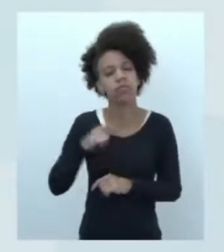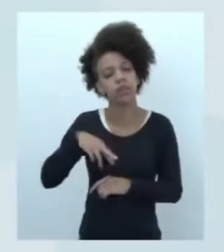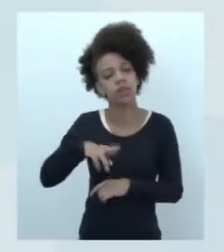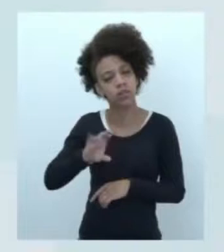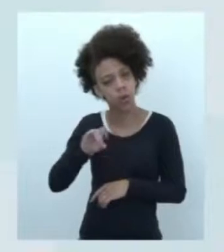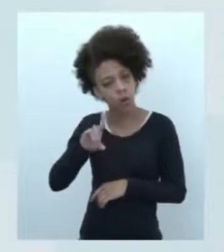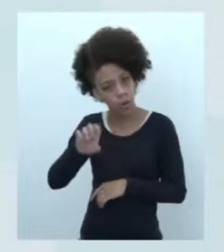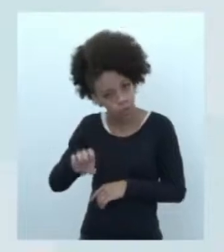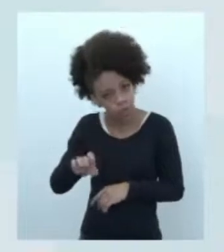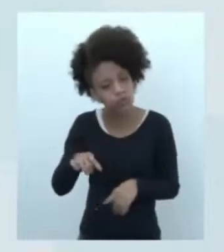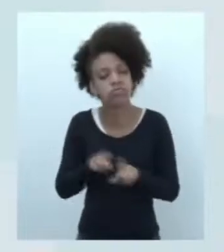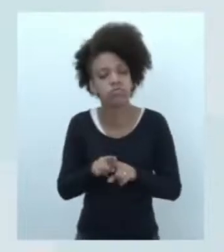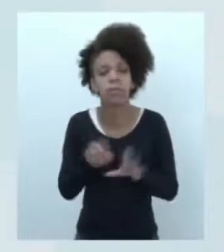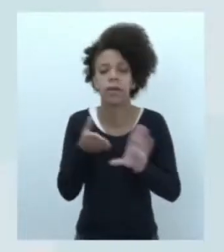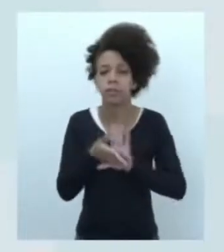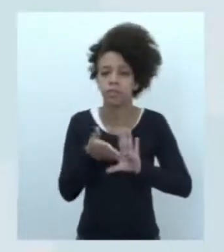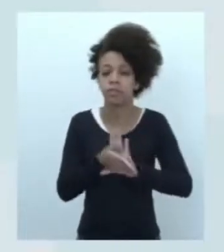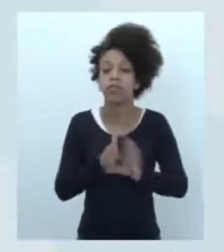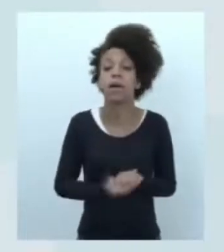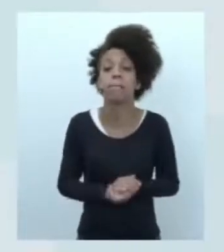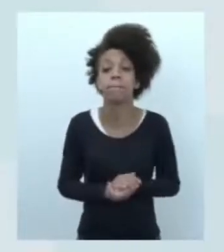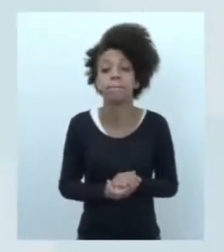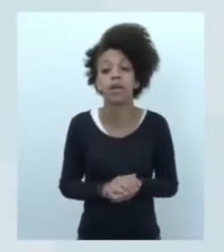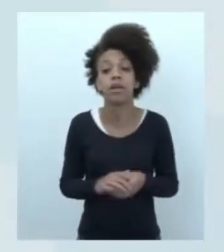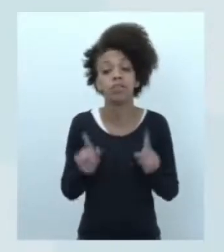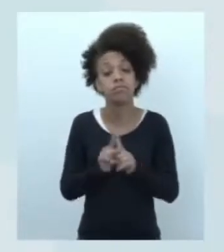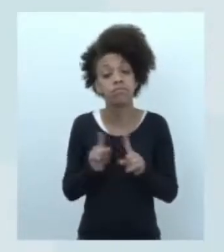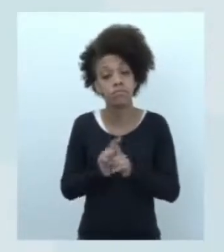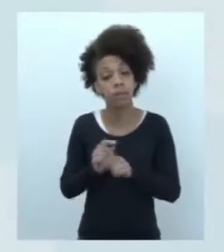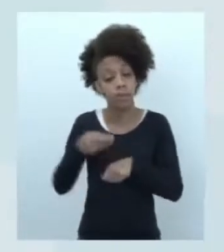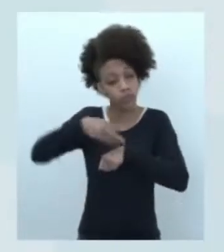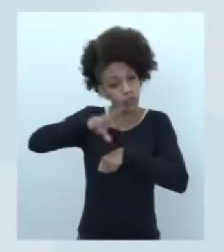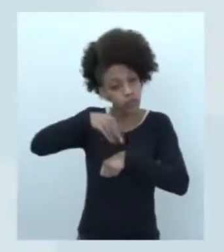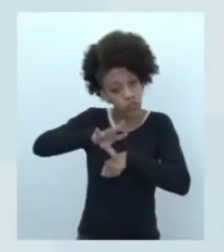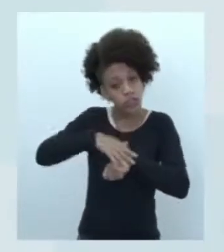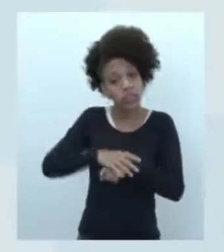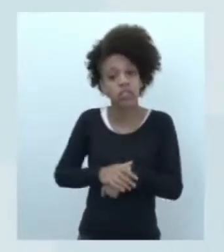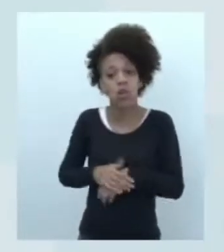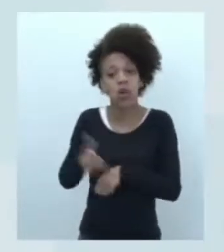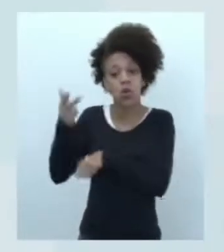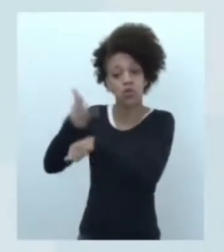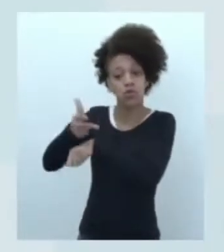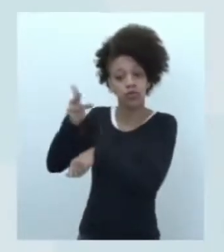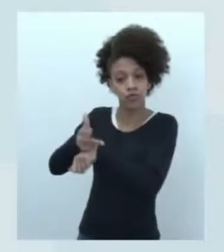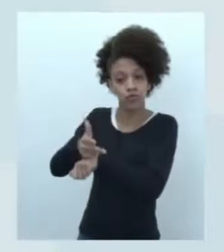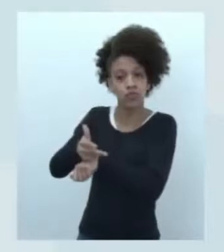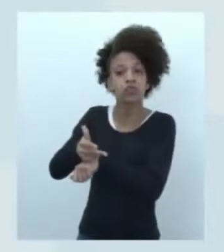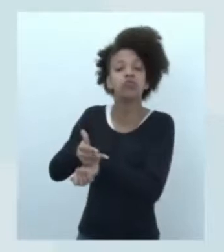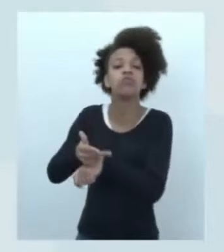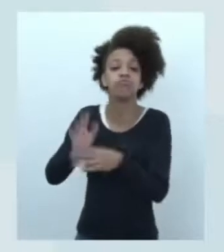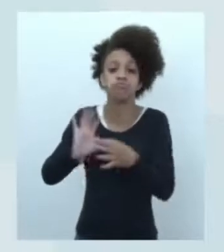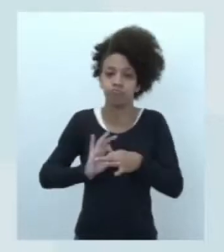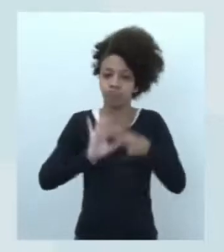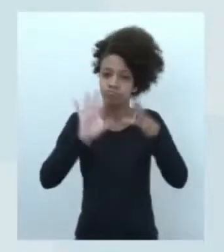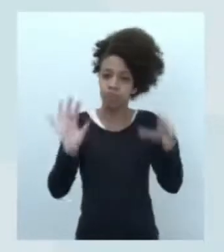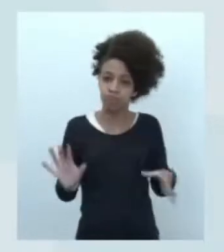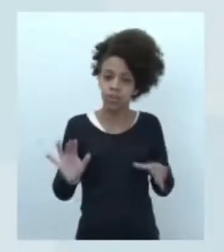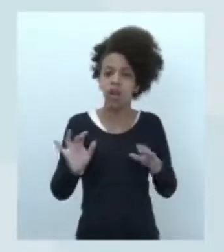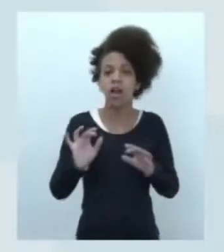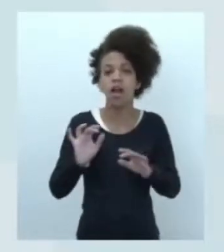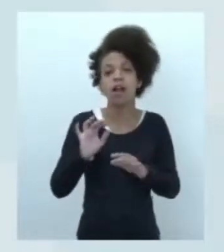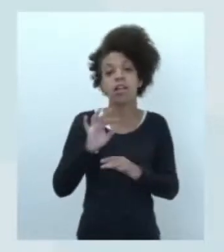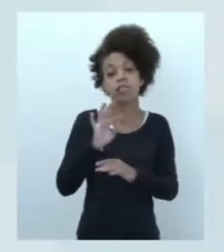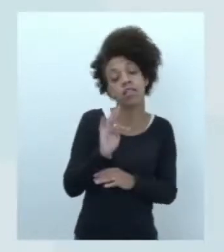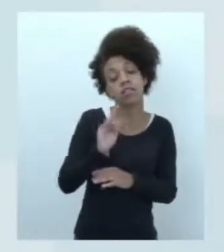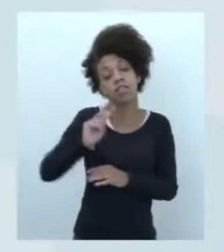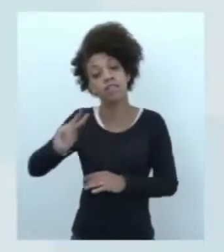também para vocês acessarem. A gente deixa aqui também como sugestão o vídeo, né, ele está disponível na TV